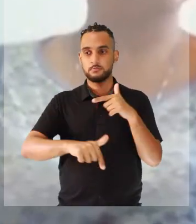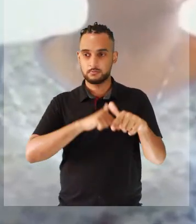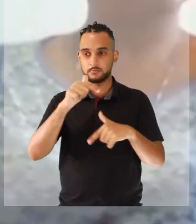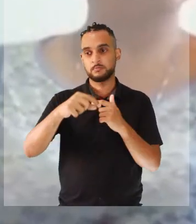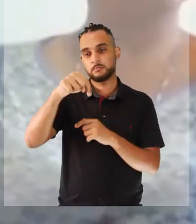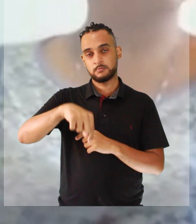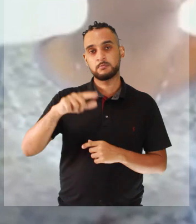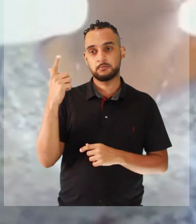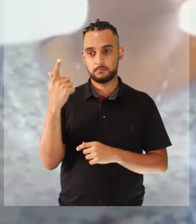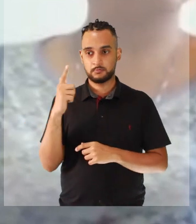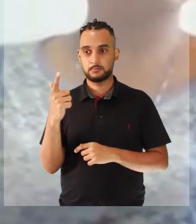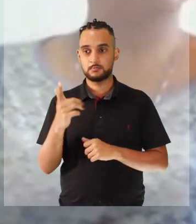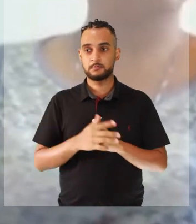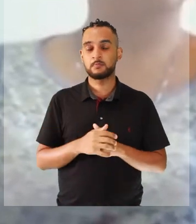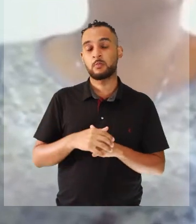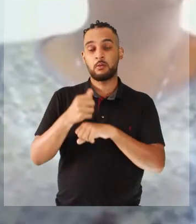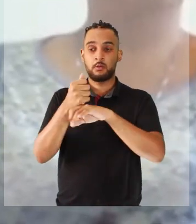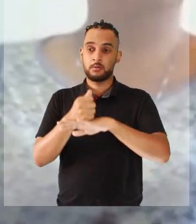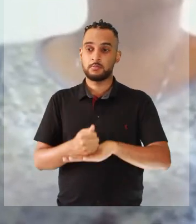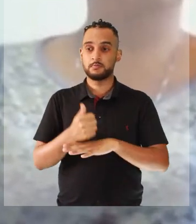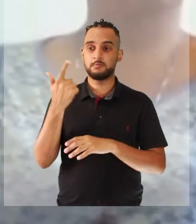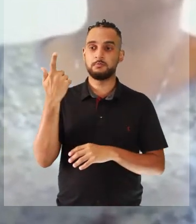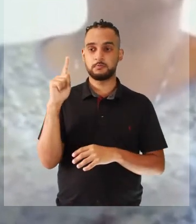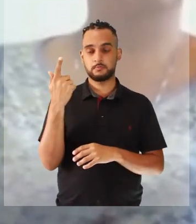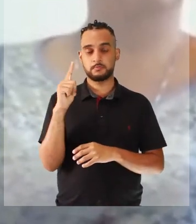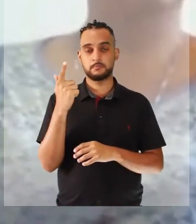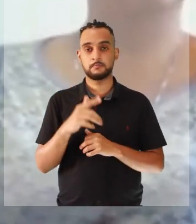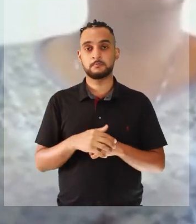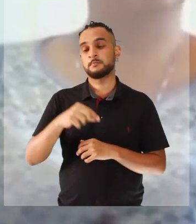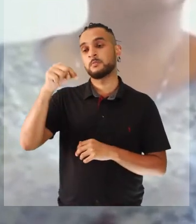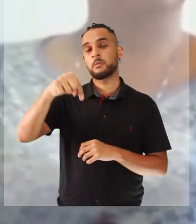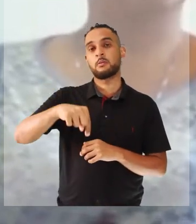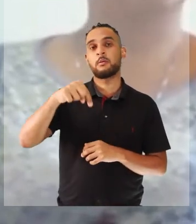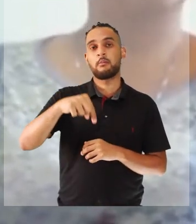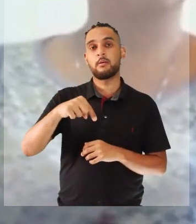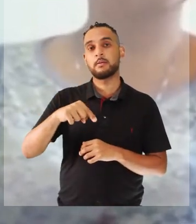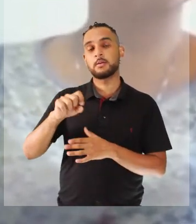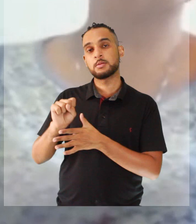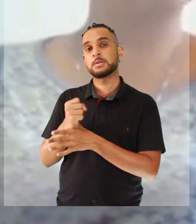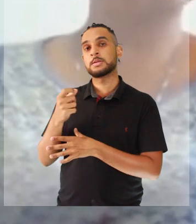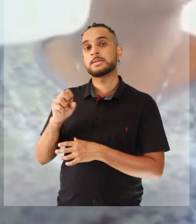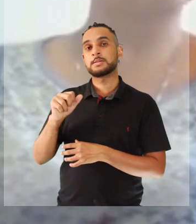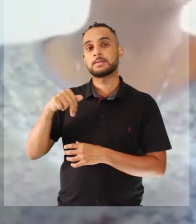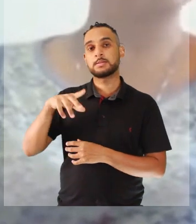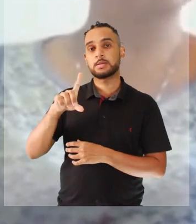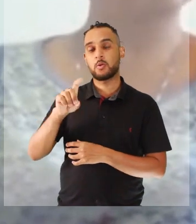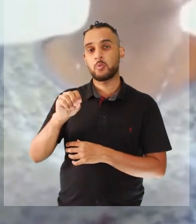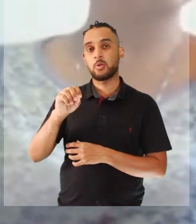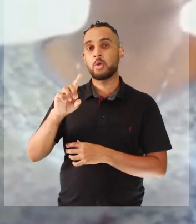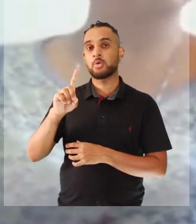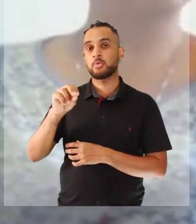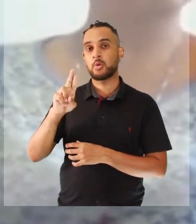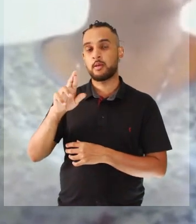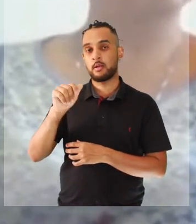especificamente do nosso trabalho aqui em Goiânia, né, na Arquidiocese de Goiânia, aqui no Residencial São Dourado,